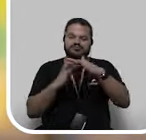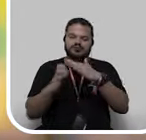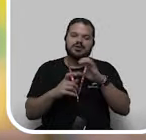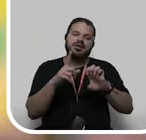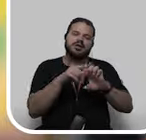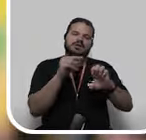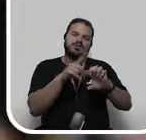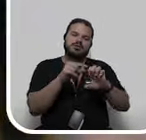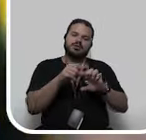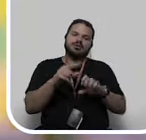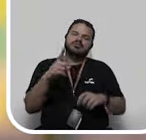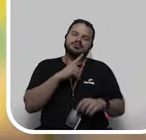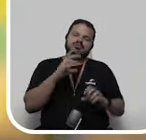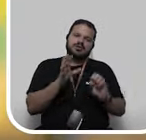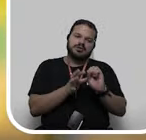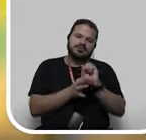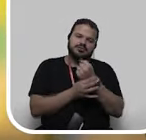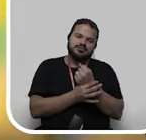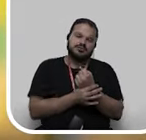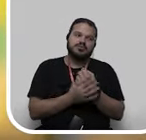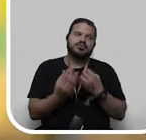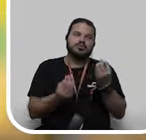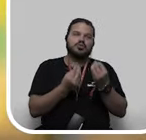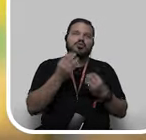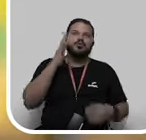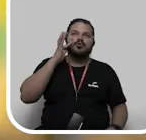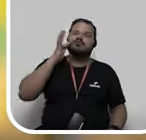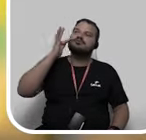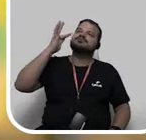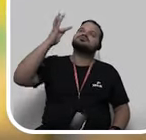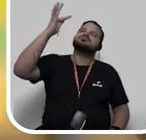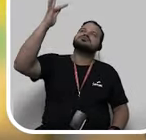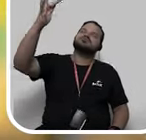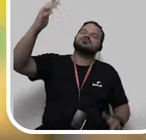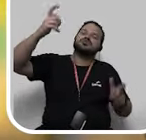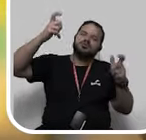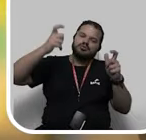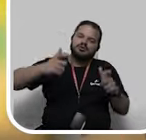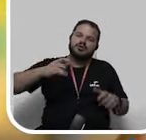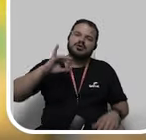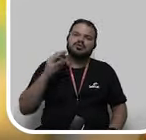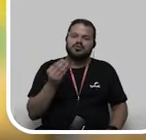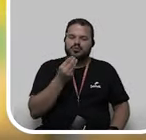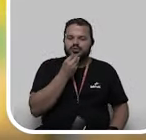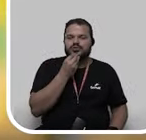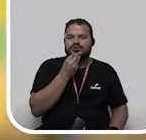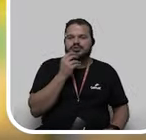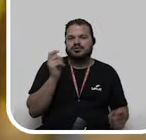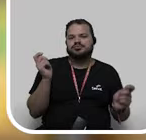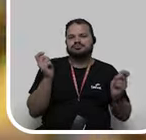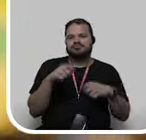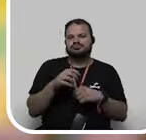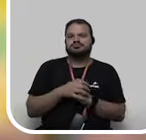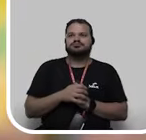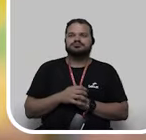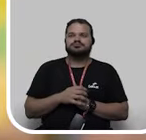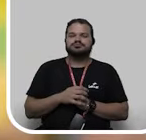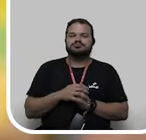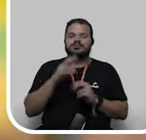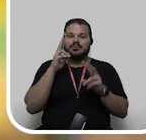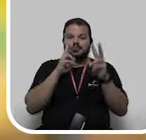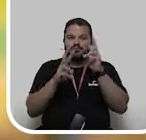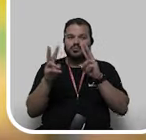tem segurança, olhando para o futuro, é um lugar de muita oportunidade. É um lugar de eu olhar